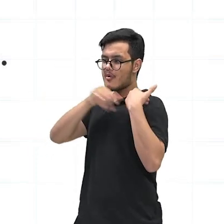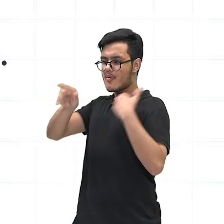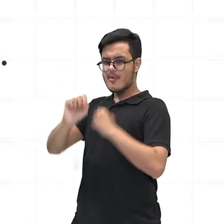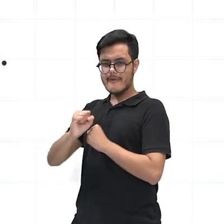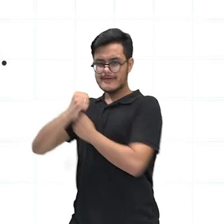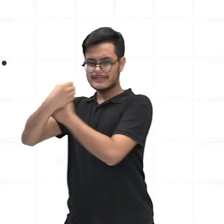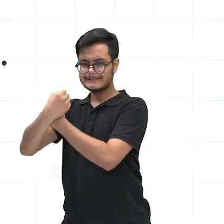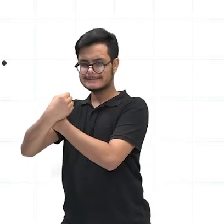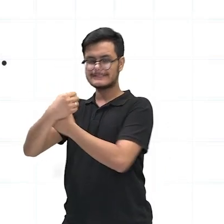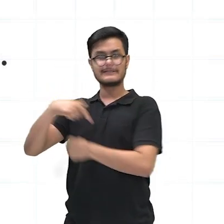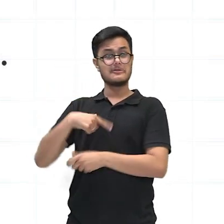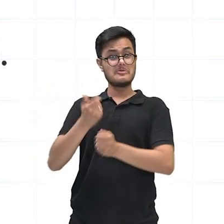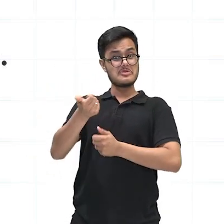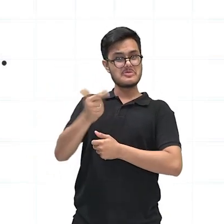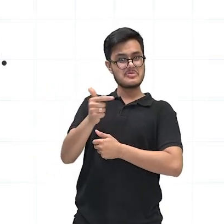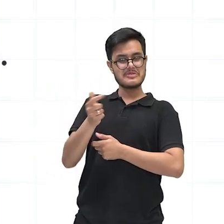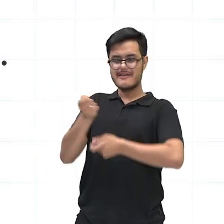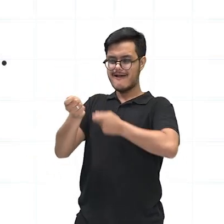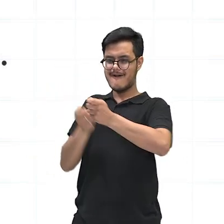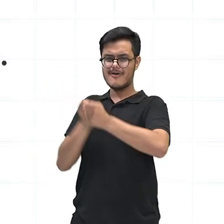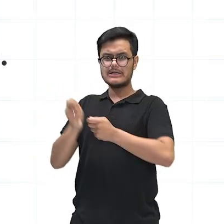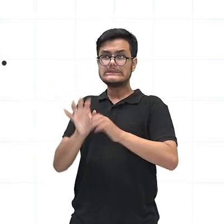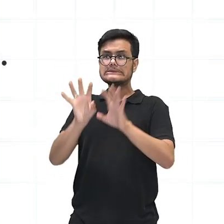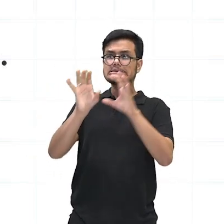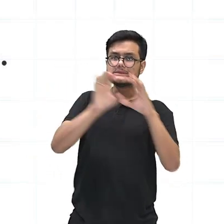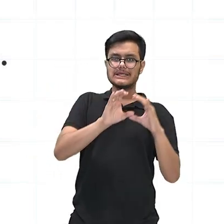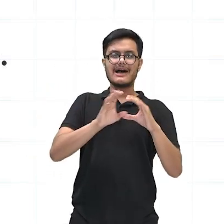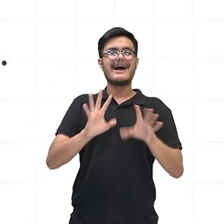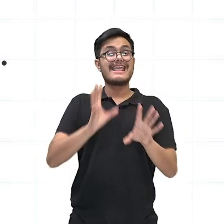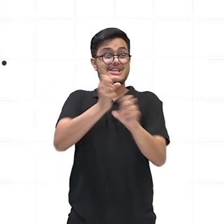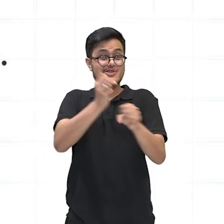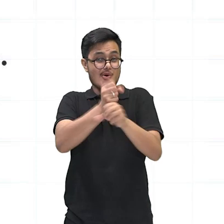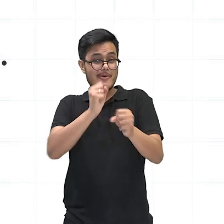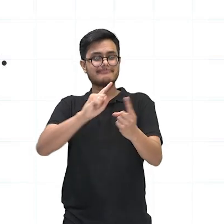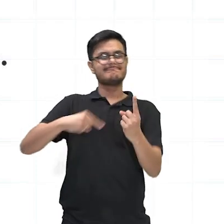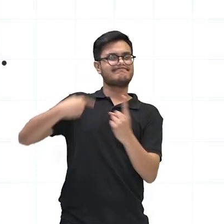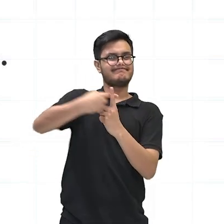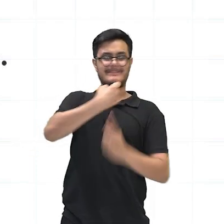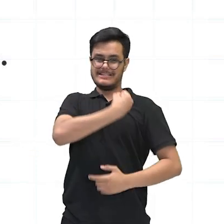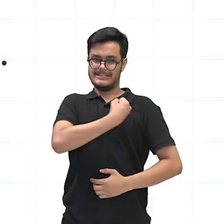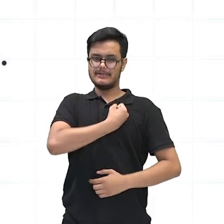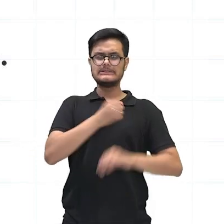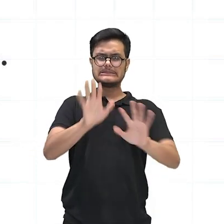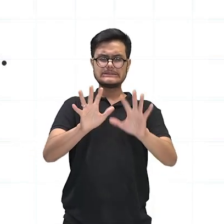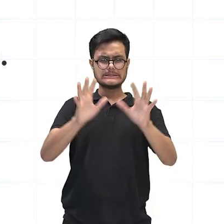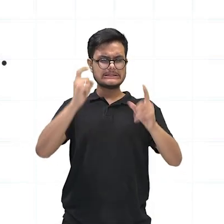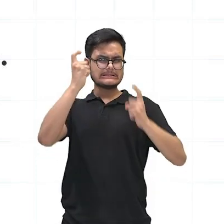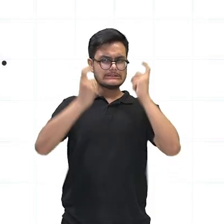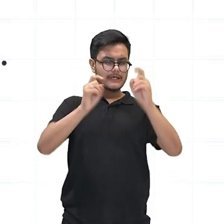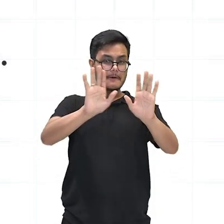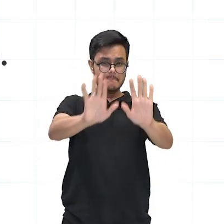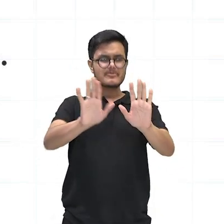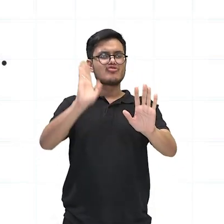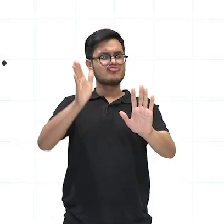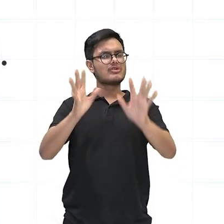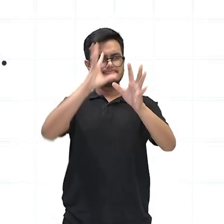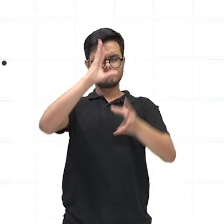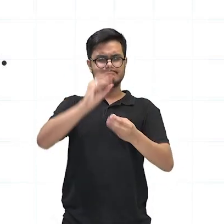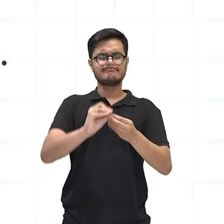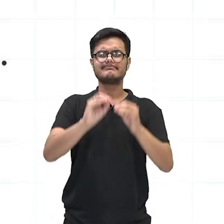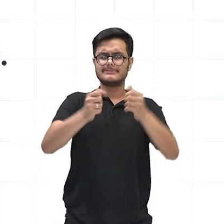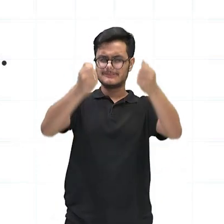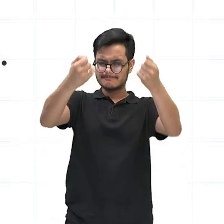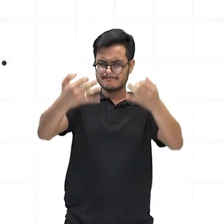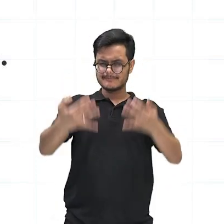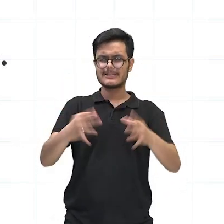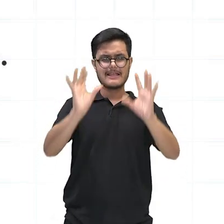o controle da bola e assim somar pontos. Nossa, parece meio confuso, Mas vocês vão já entender o